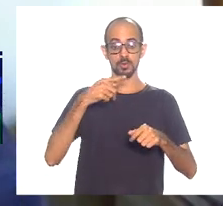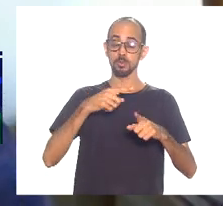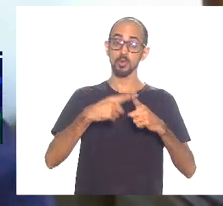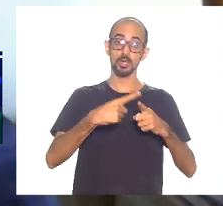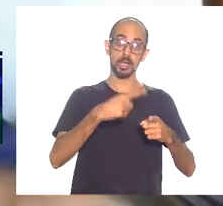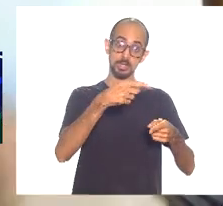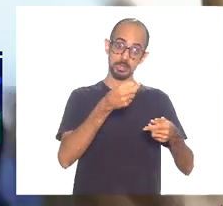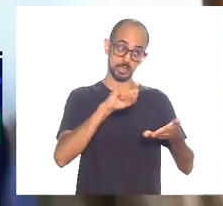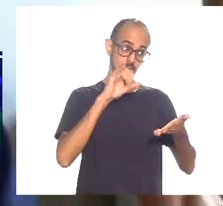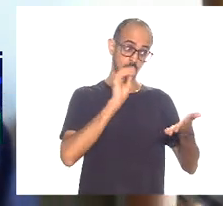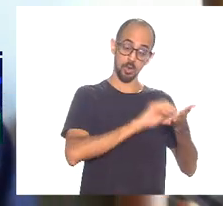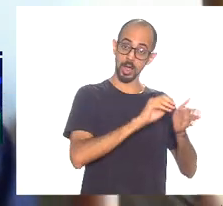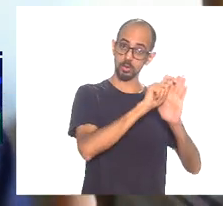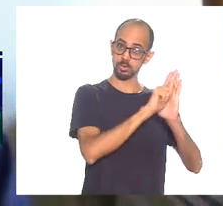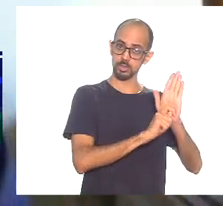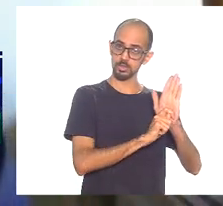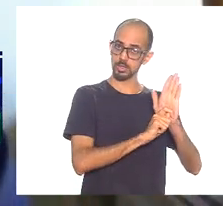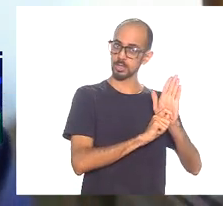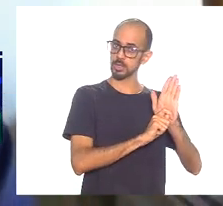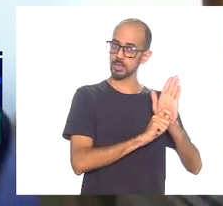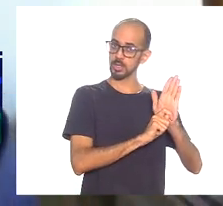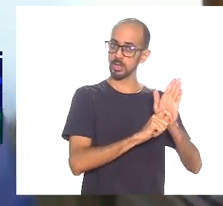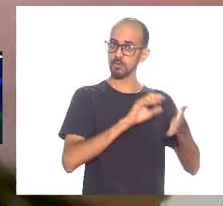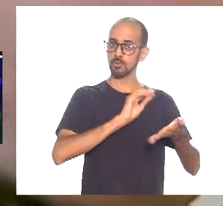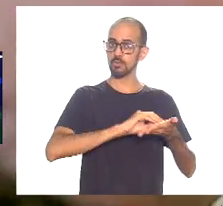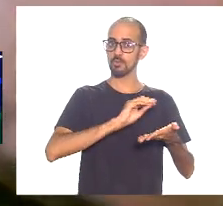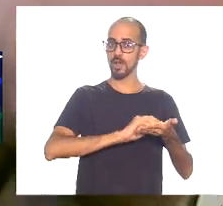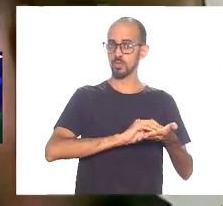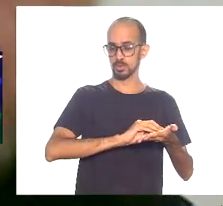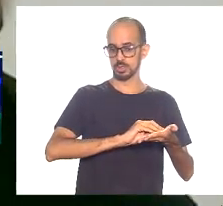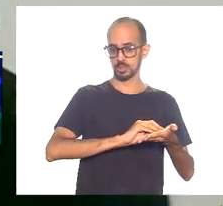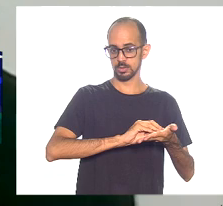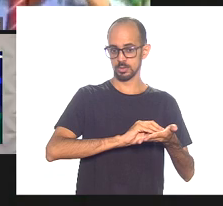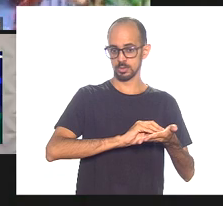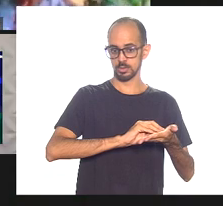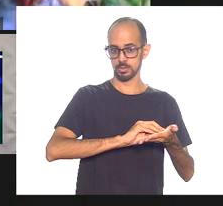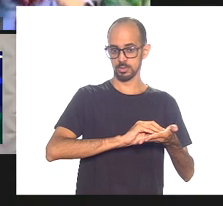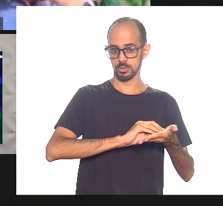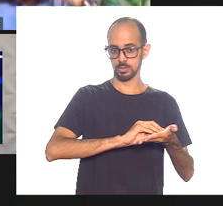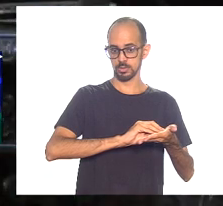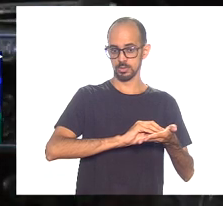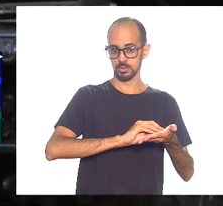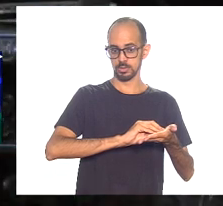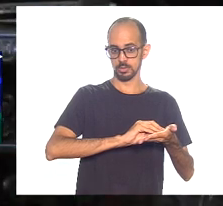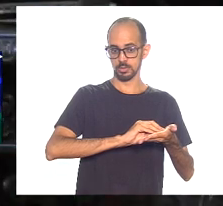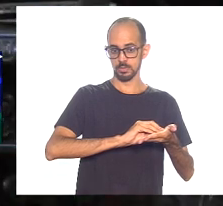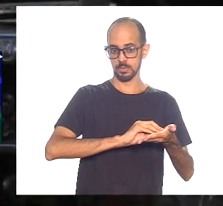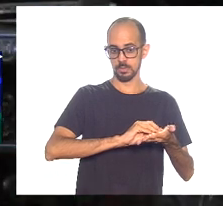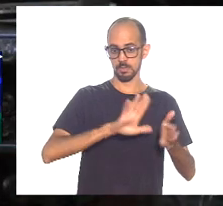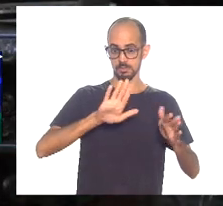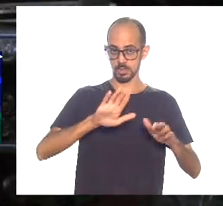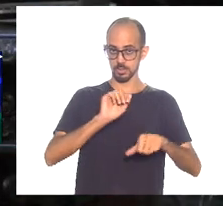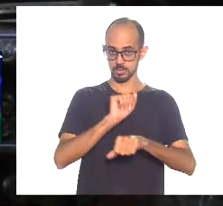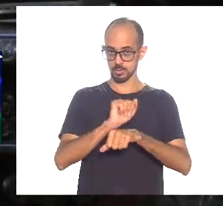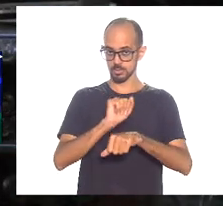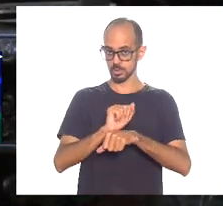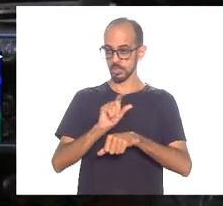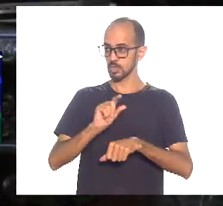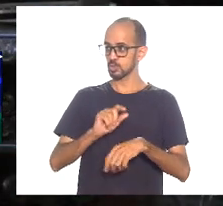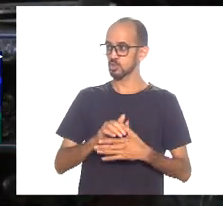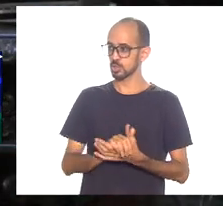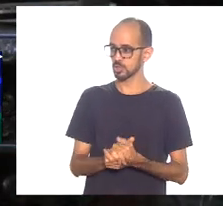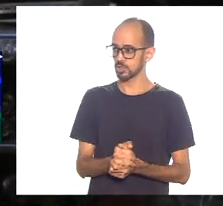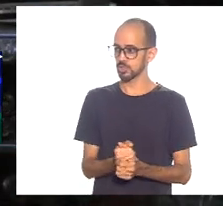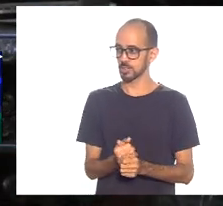interpretação vaga Márcio Pacheco tanto dos povos eu vou puxar aqui por favor o estádio por favor